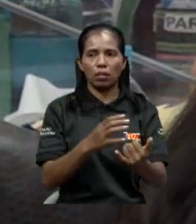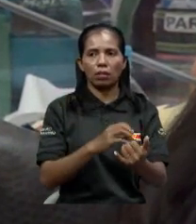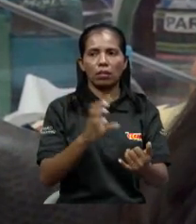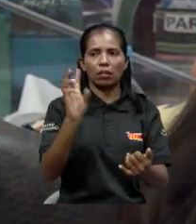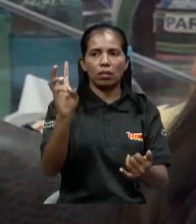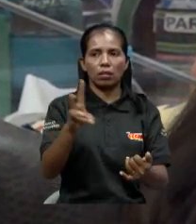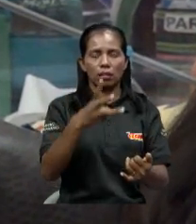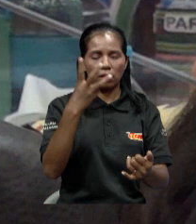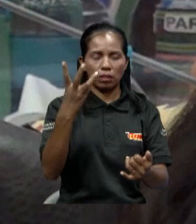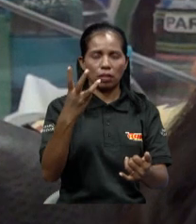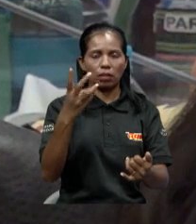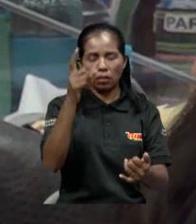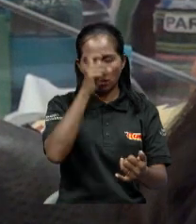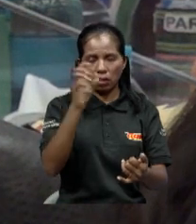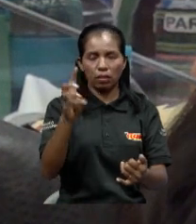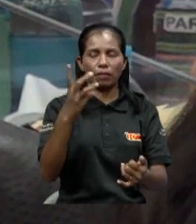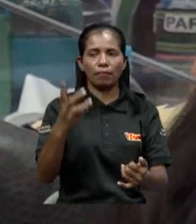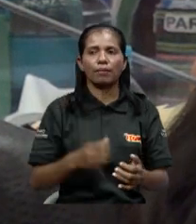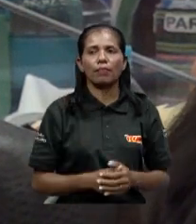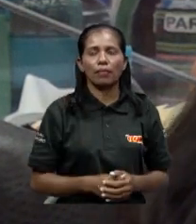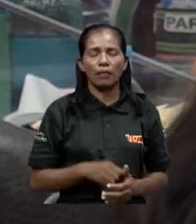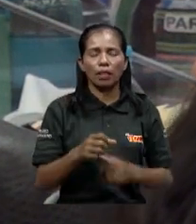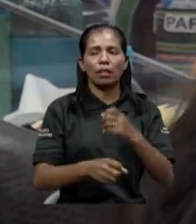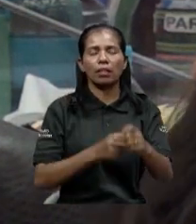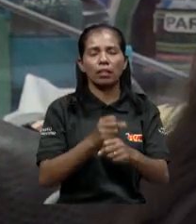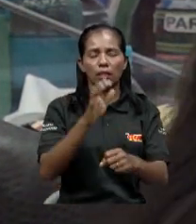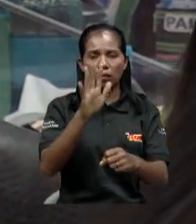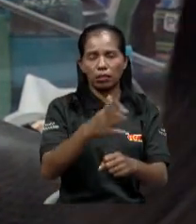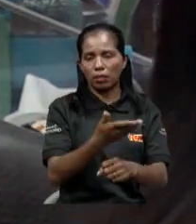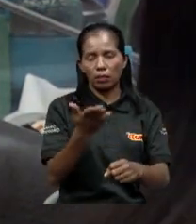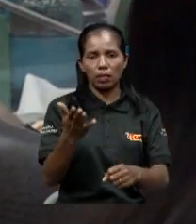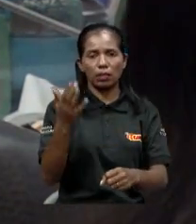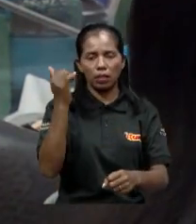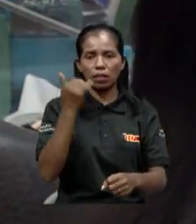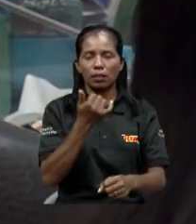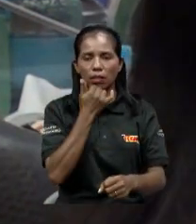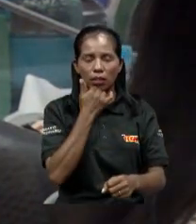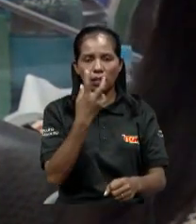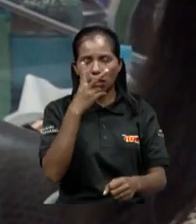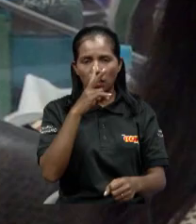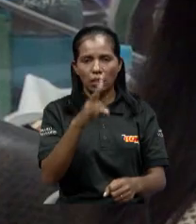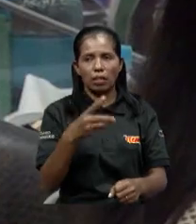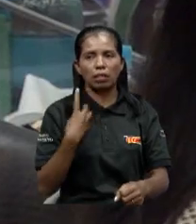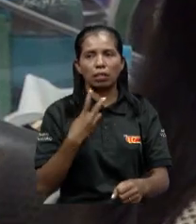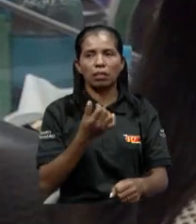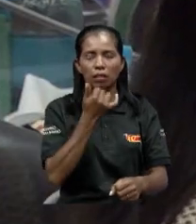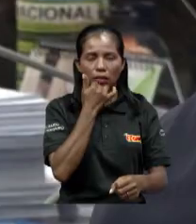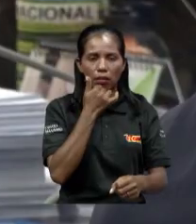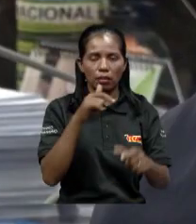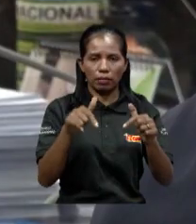anos passado. Nebe 5 anos, né? Seita bot ser ne falhanço, cari, a reita reconhece de que falhanço ser